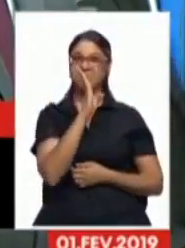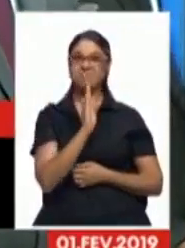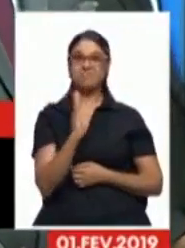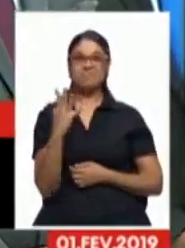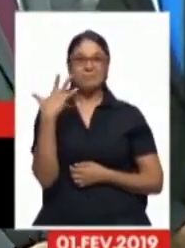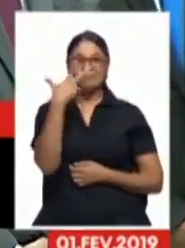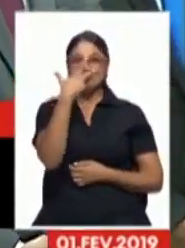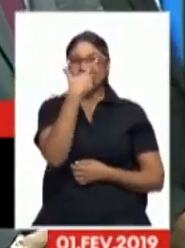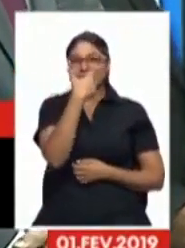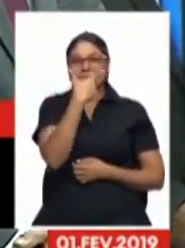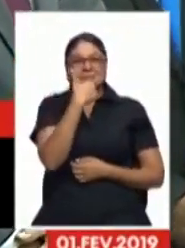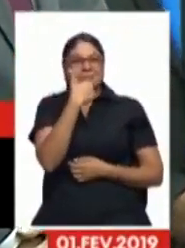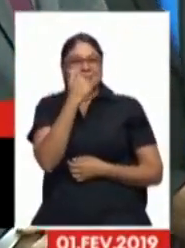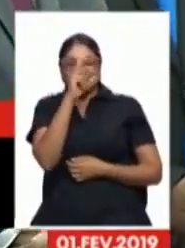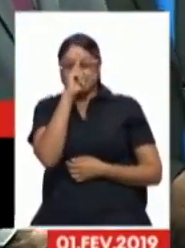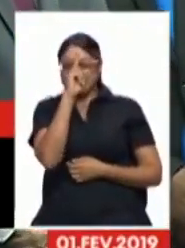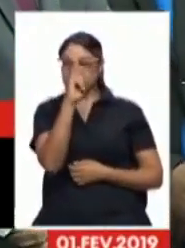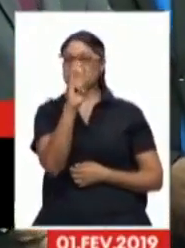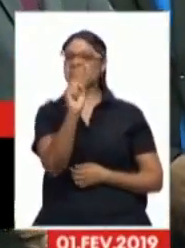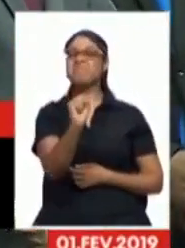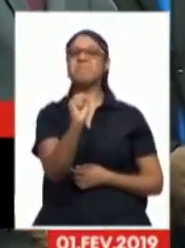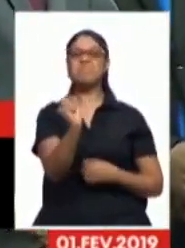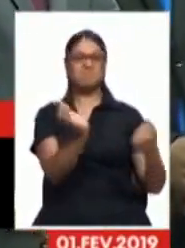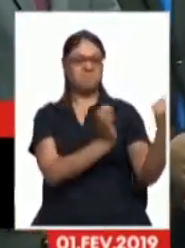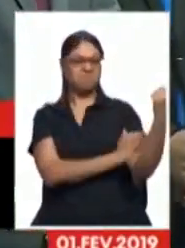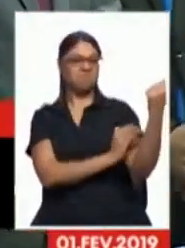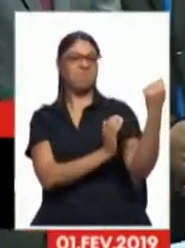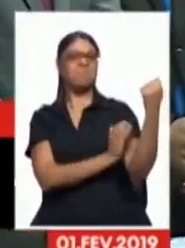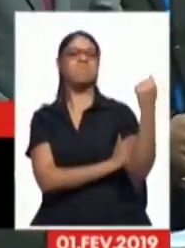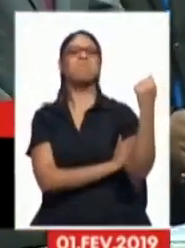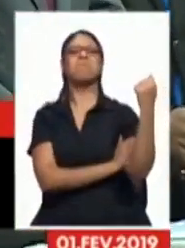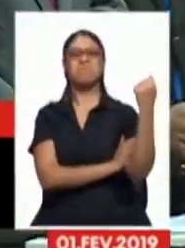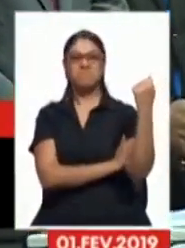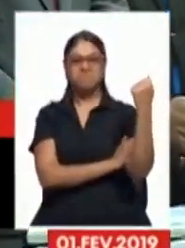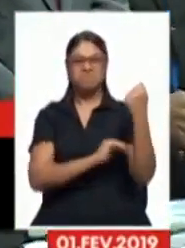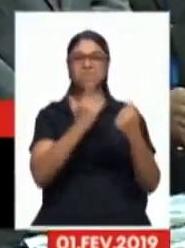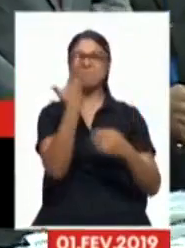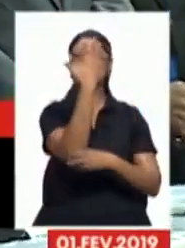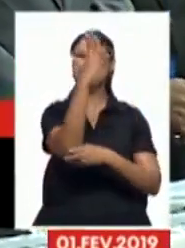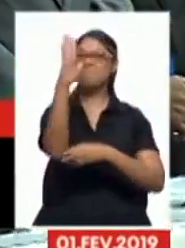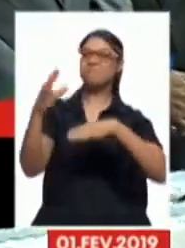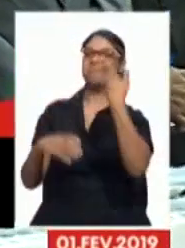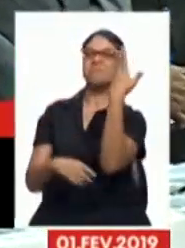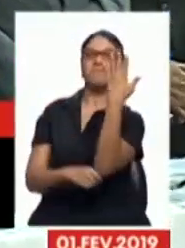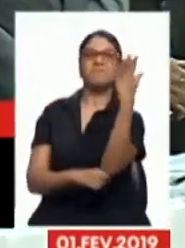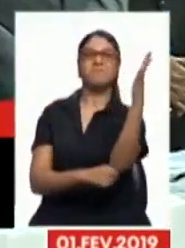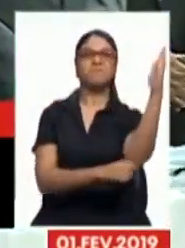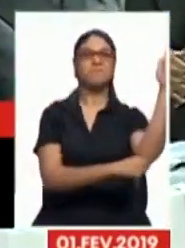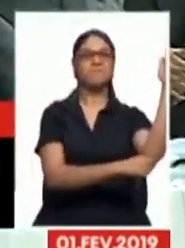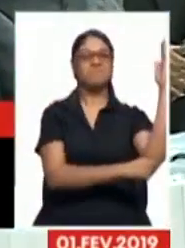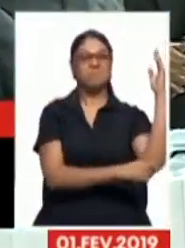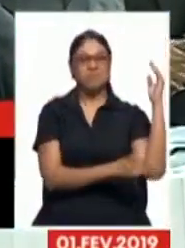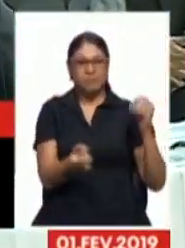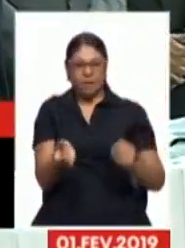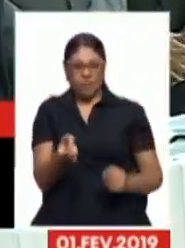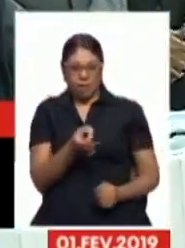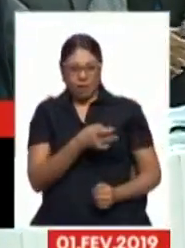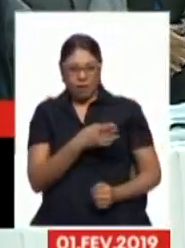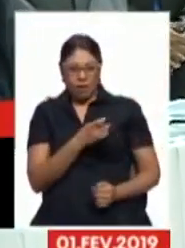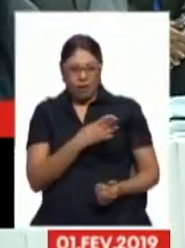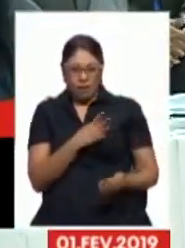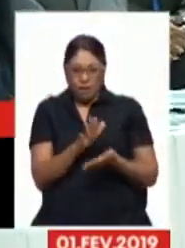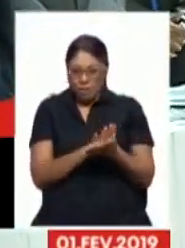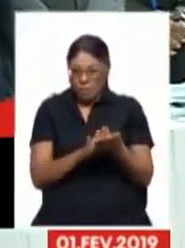pela própria natureza, és bela e forte, parte do colosso, e o